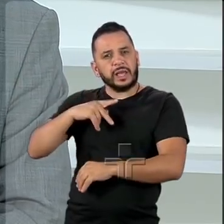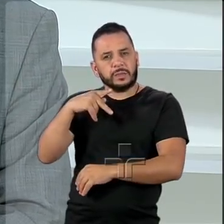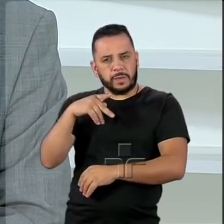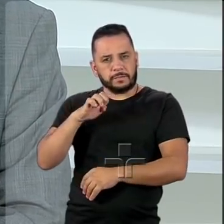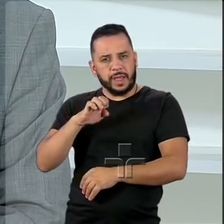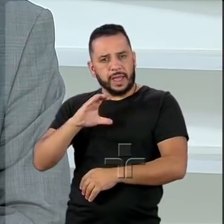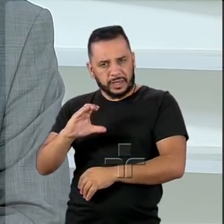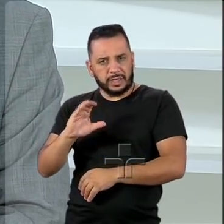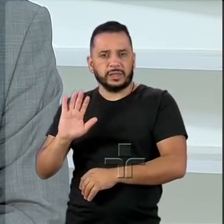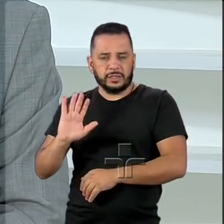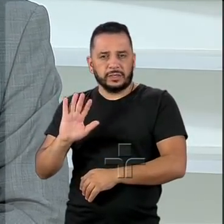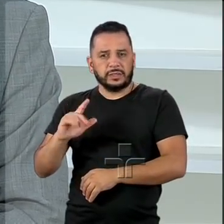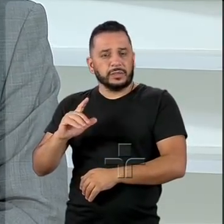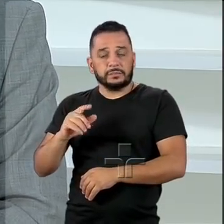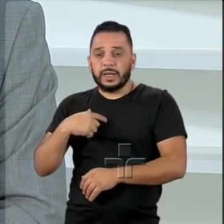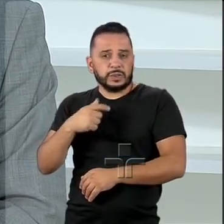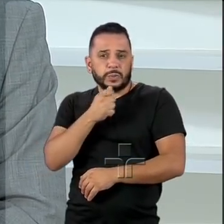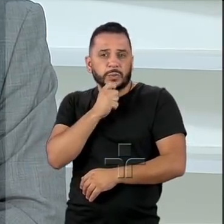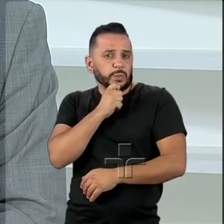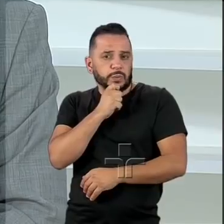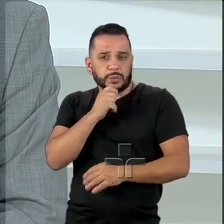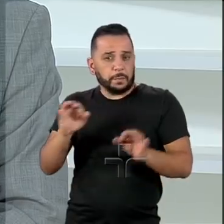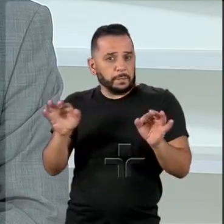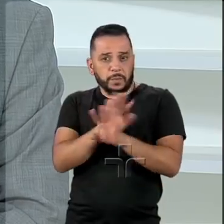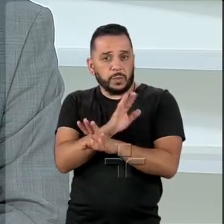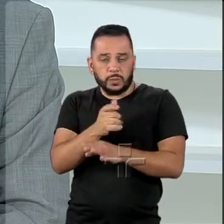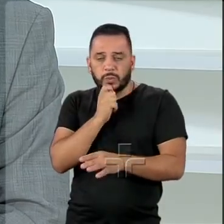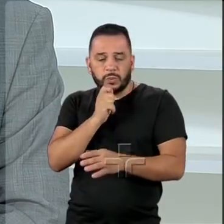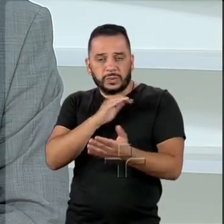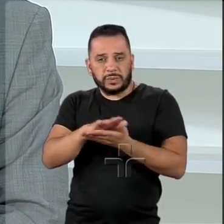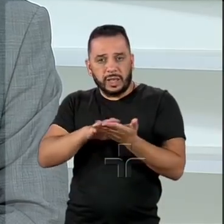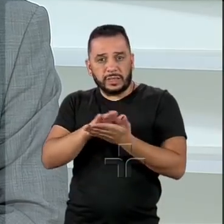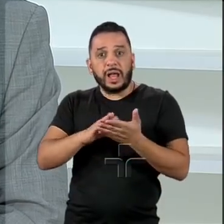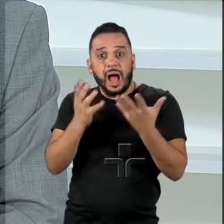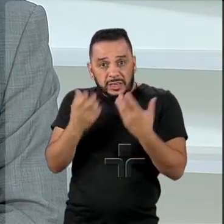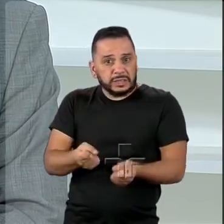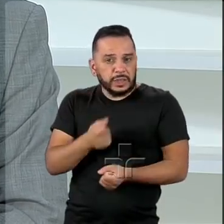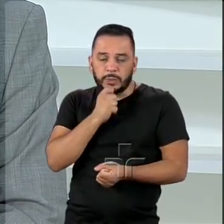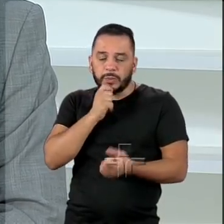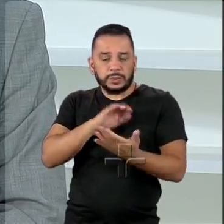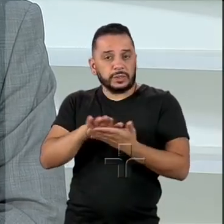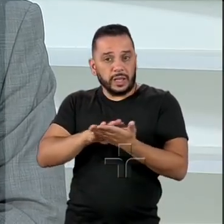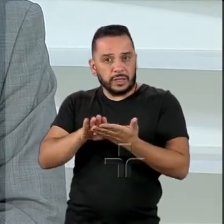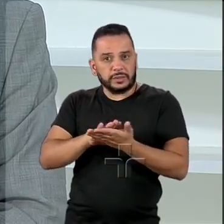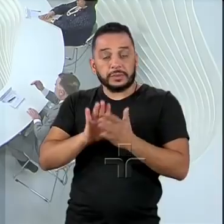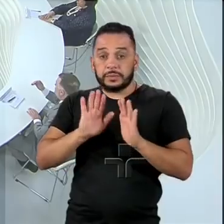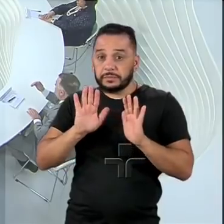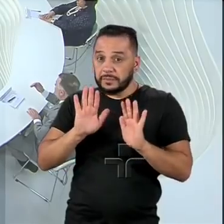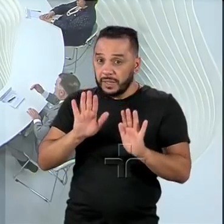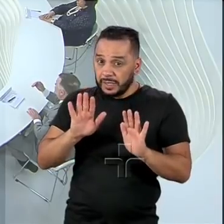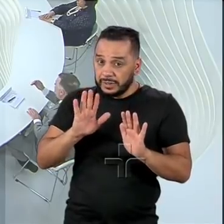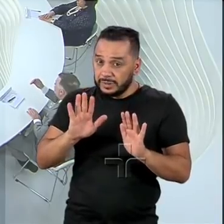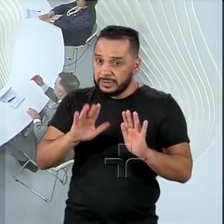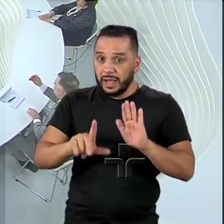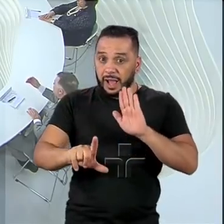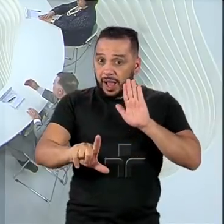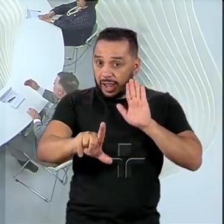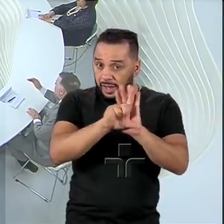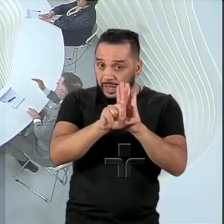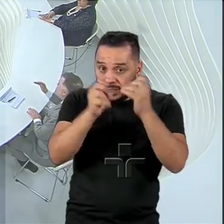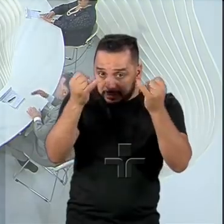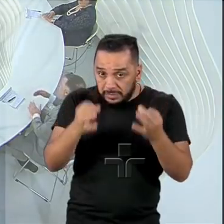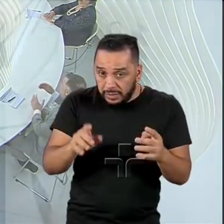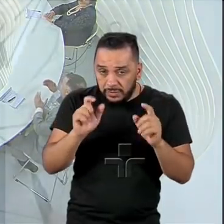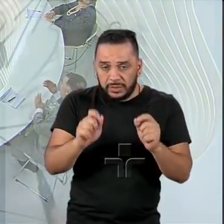Então, nos termos da Constituição atual, me parece muito claro que só pode haver condenação ou efeito da